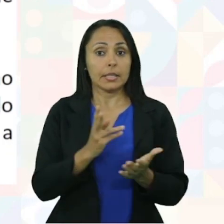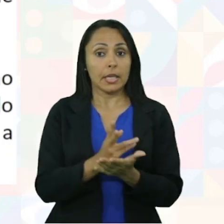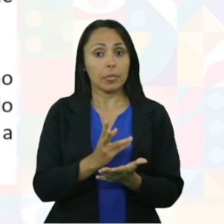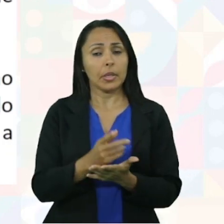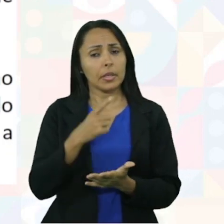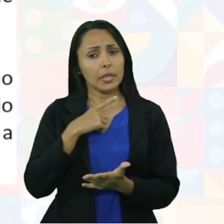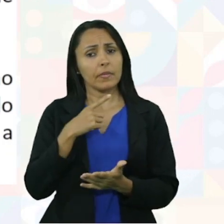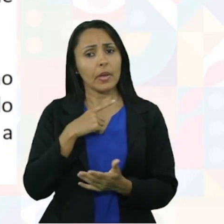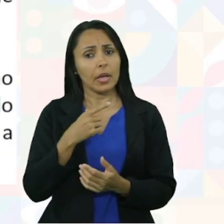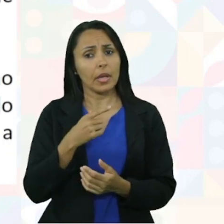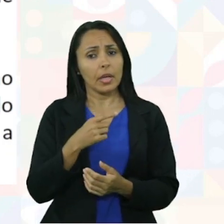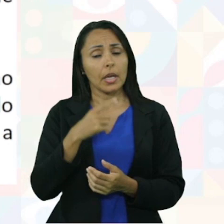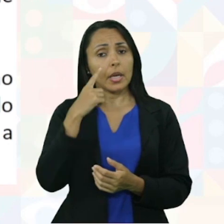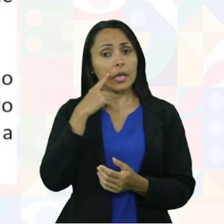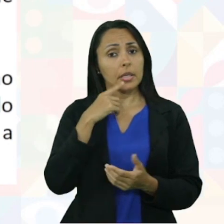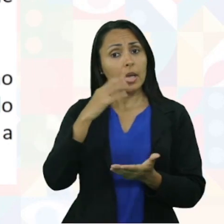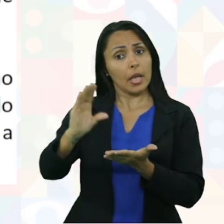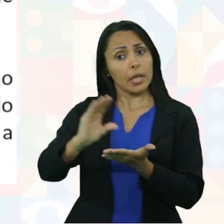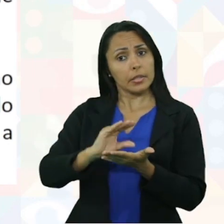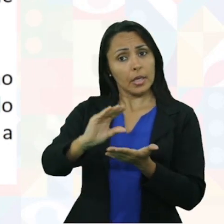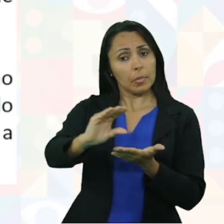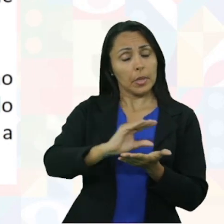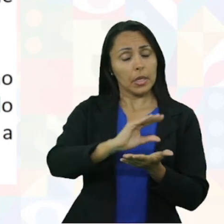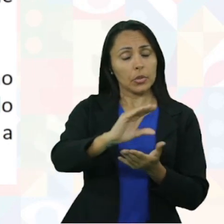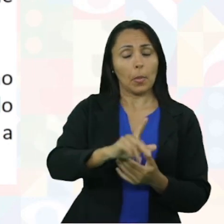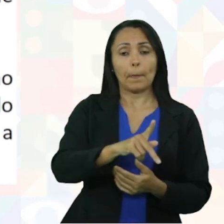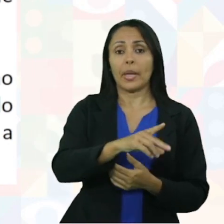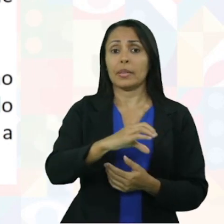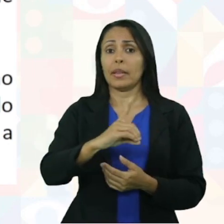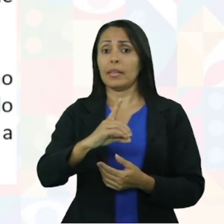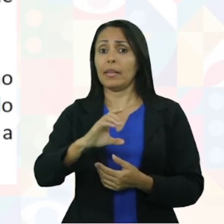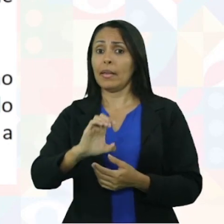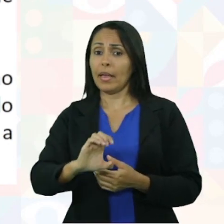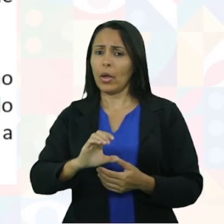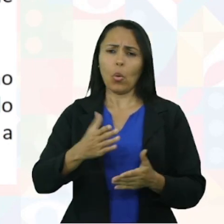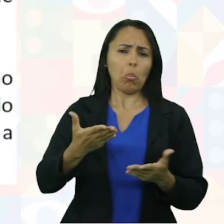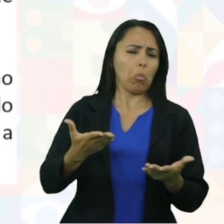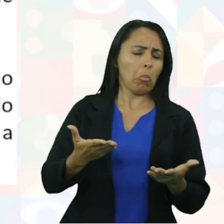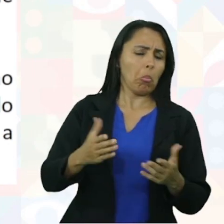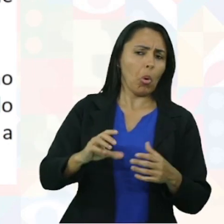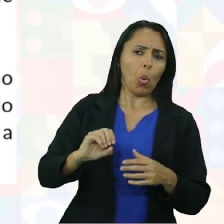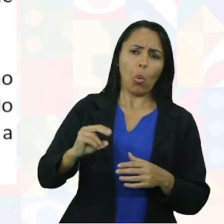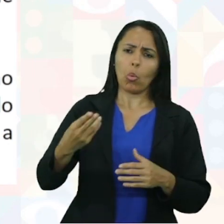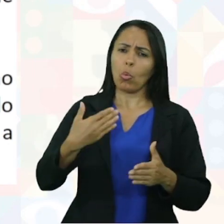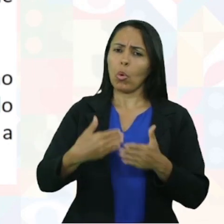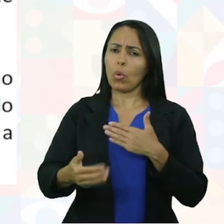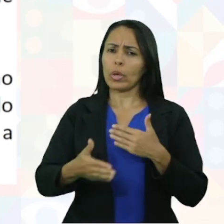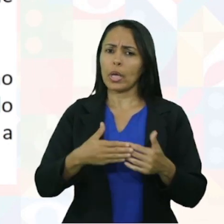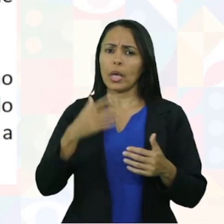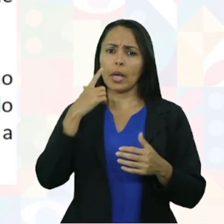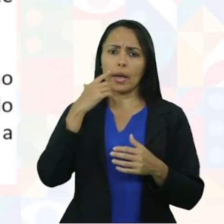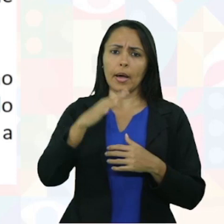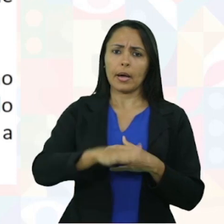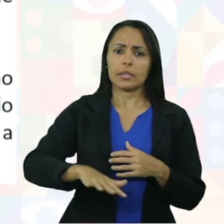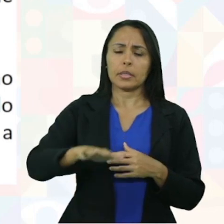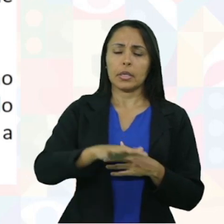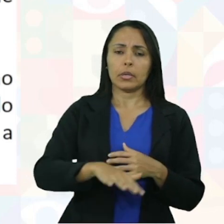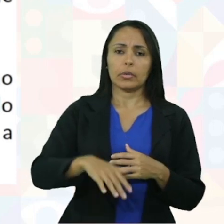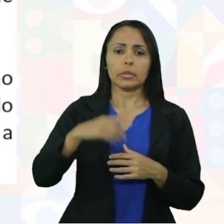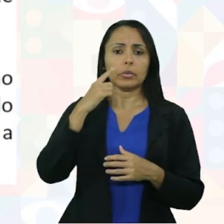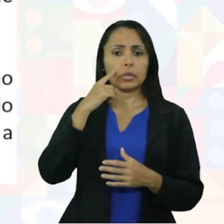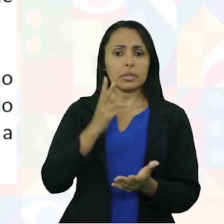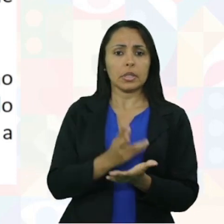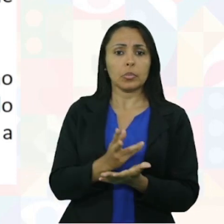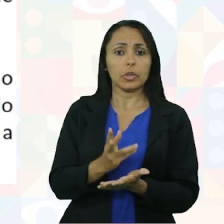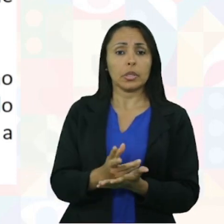tiverem recebido recursos do PDDE ou de qualquer ação naquele ano, então, toda vez que